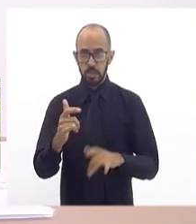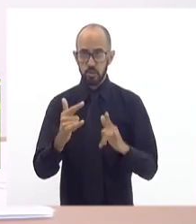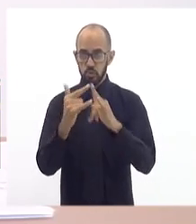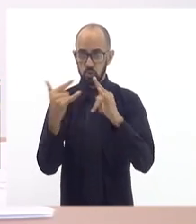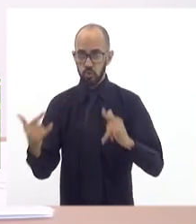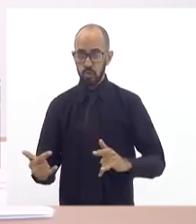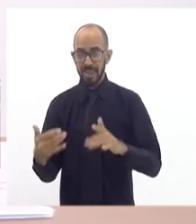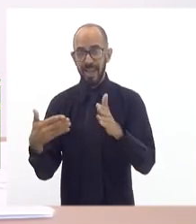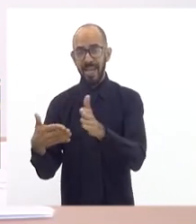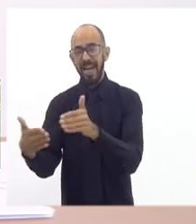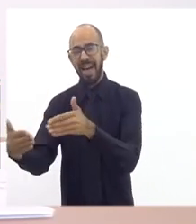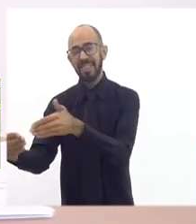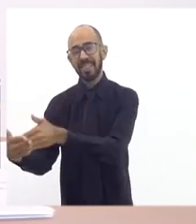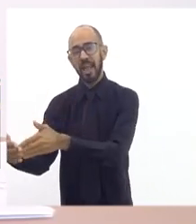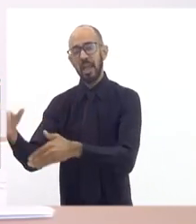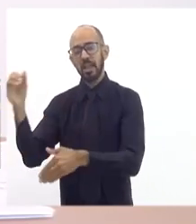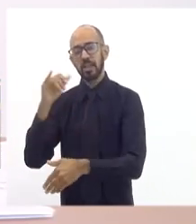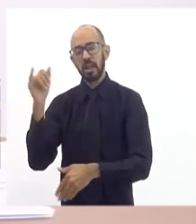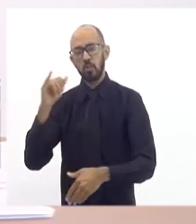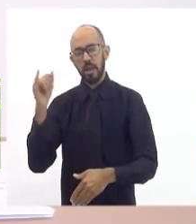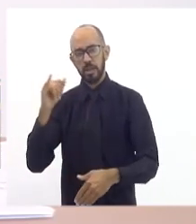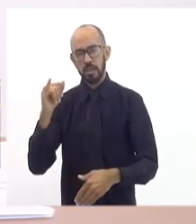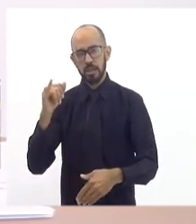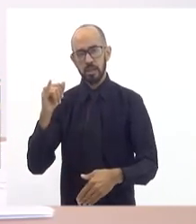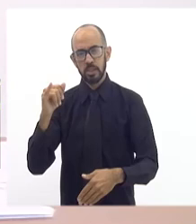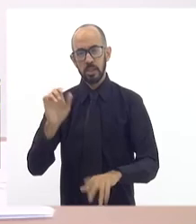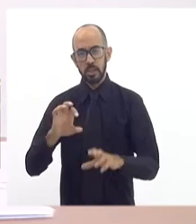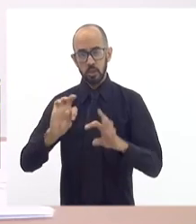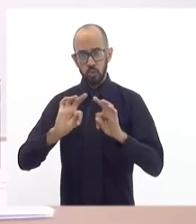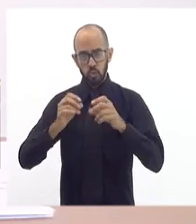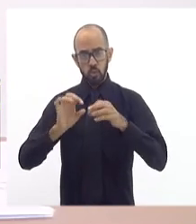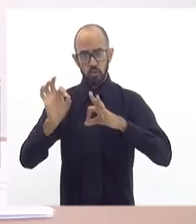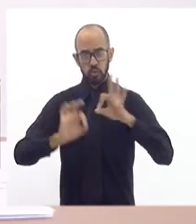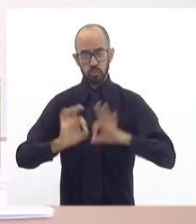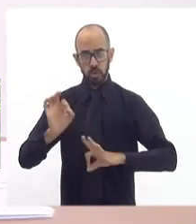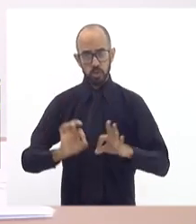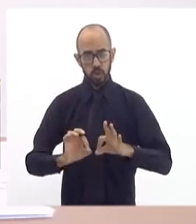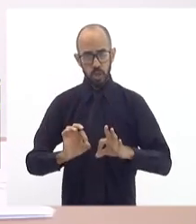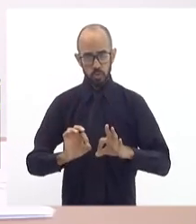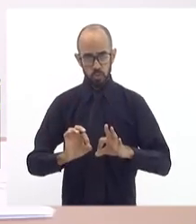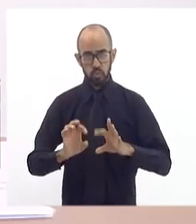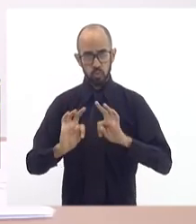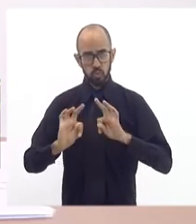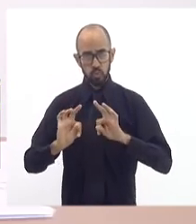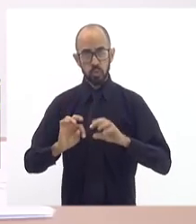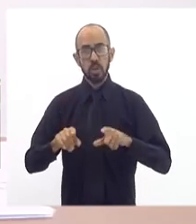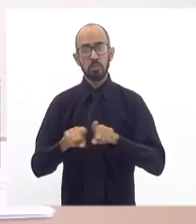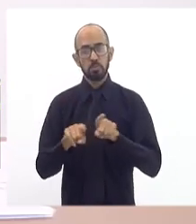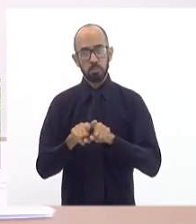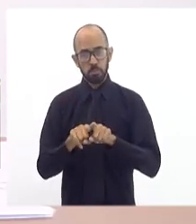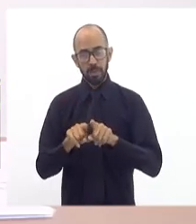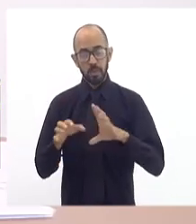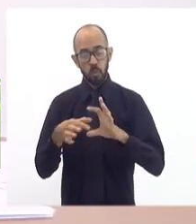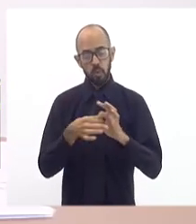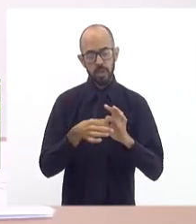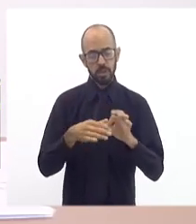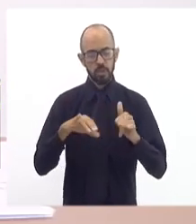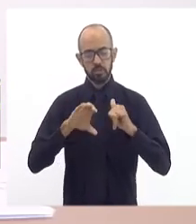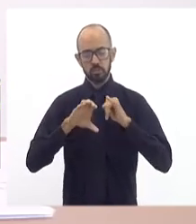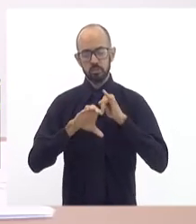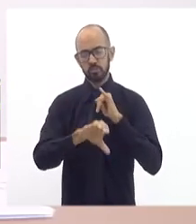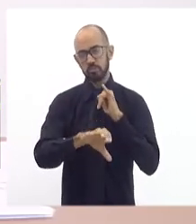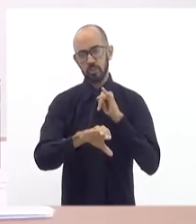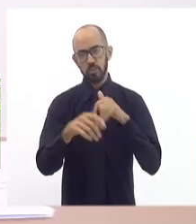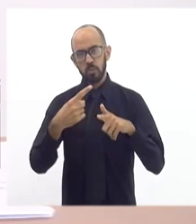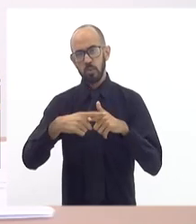até a Baía de Sepetiba e que os projetos as tuas é usinas estão atreladas umas vezes que as linhas de transmissão